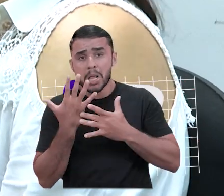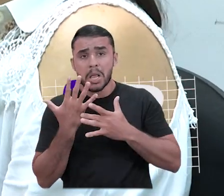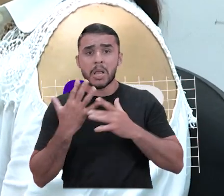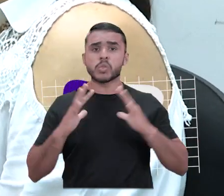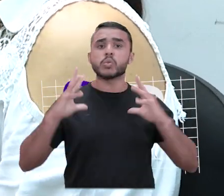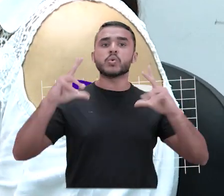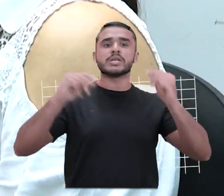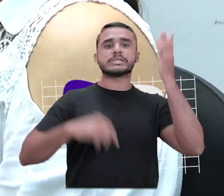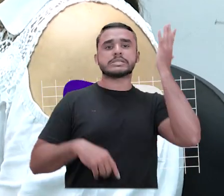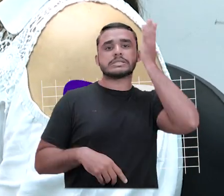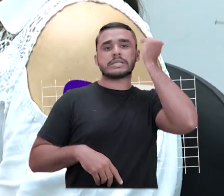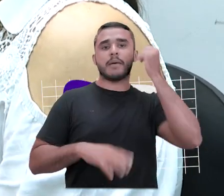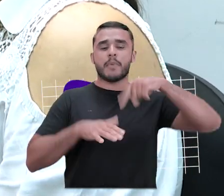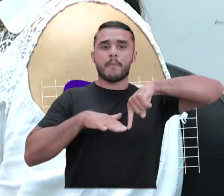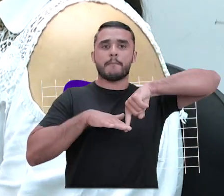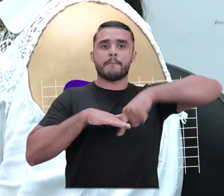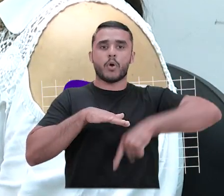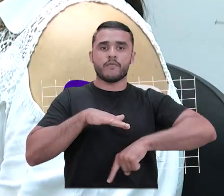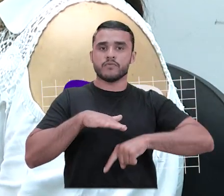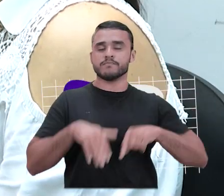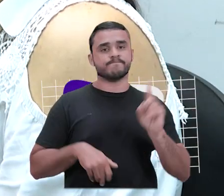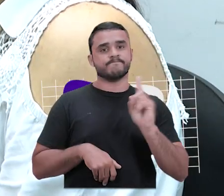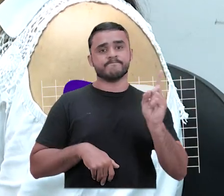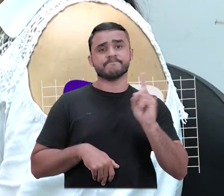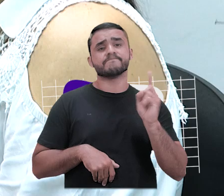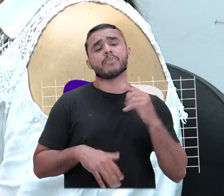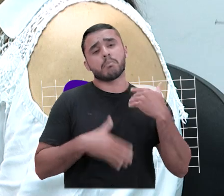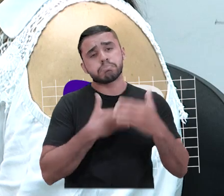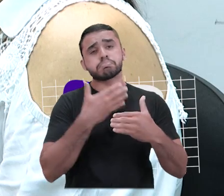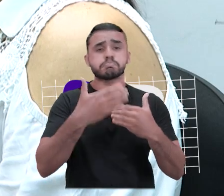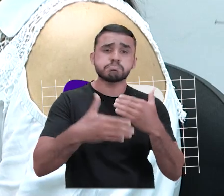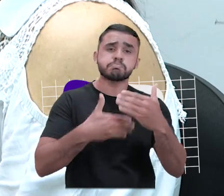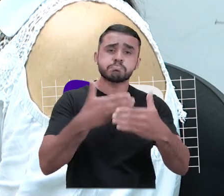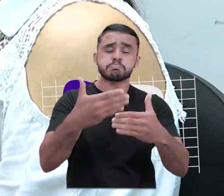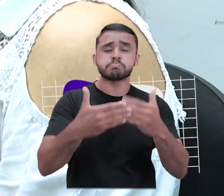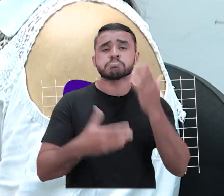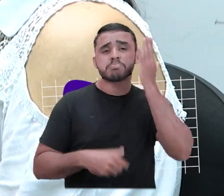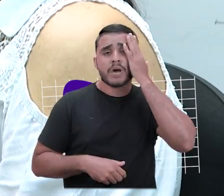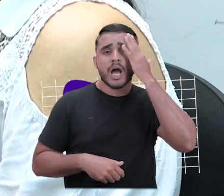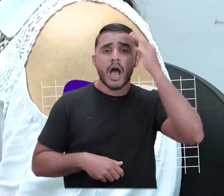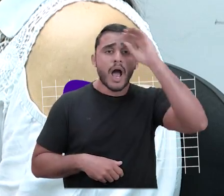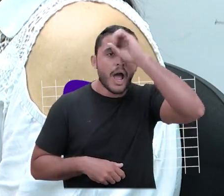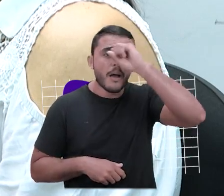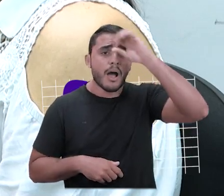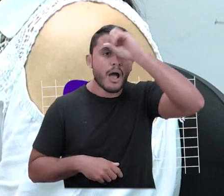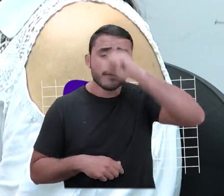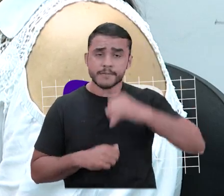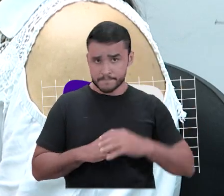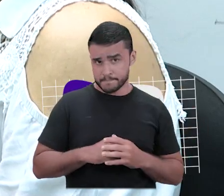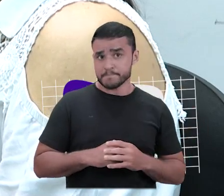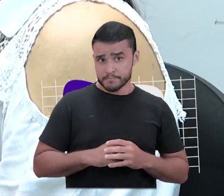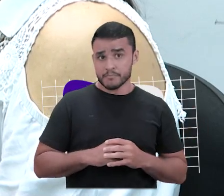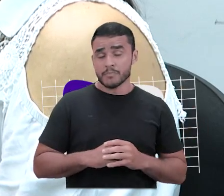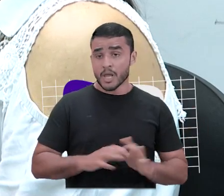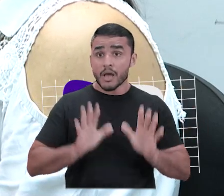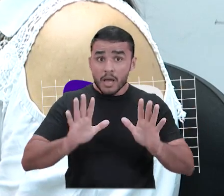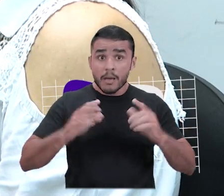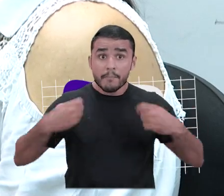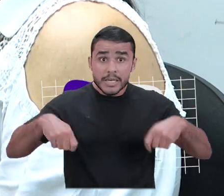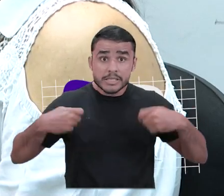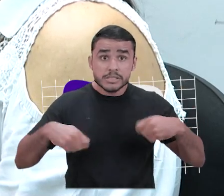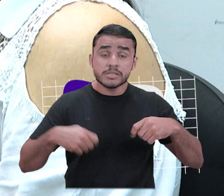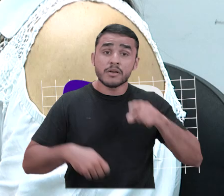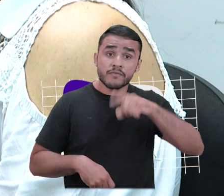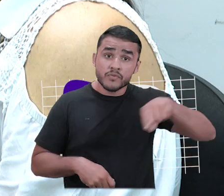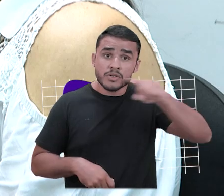pronto. Não. Então acho que esse processo de formação do ser humano, do cidadão, né, ele precisa passar por esse reconhecimento